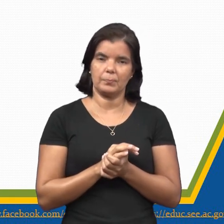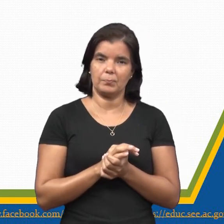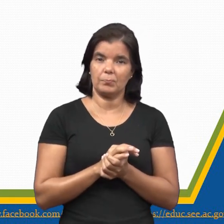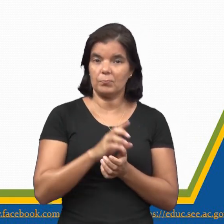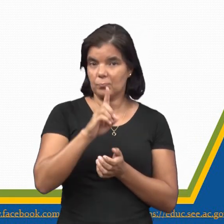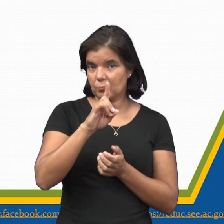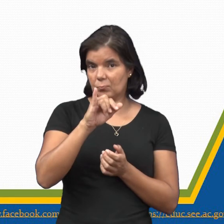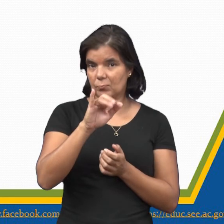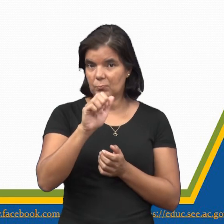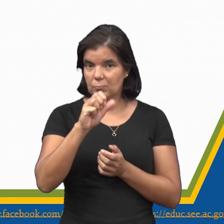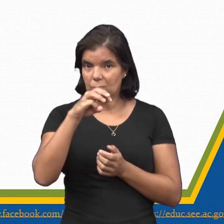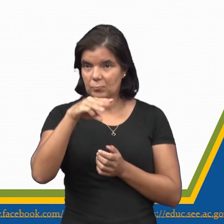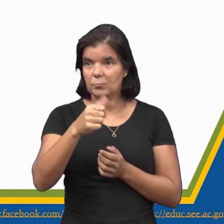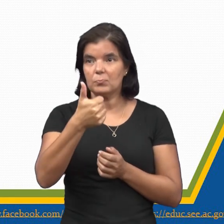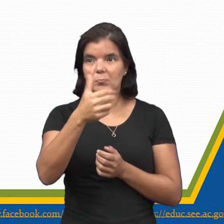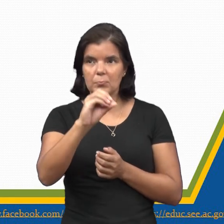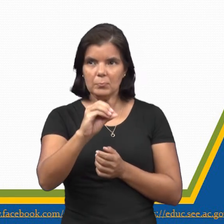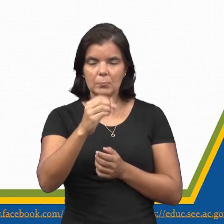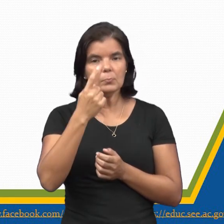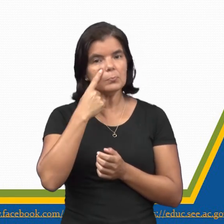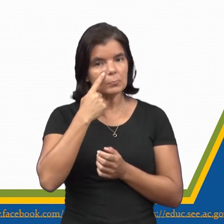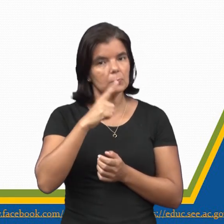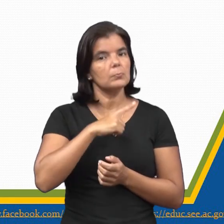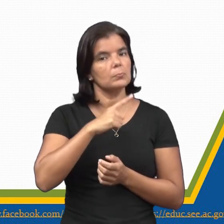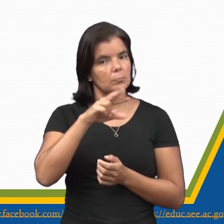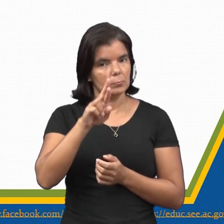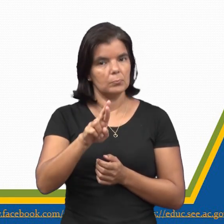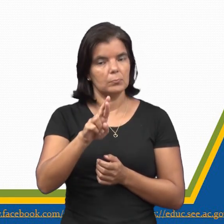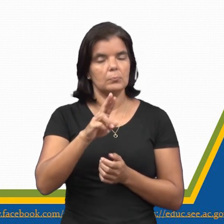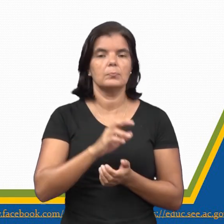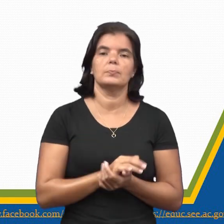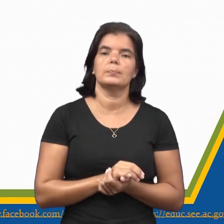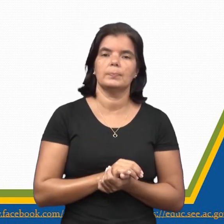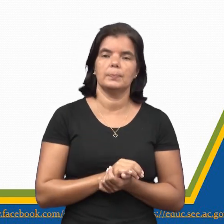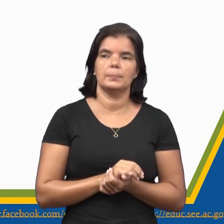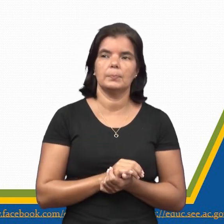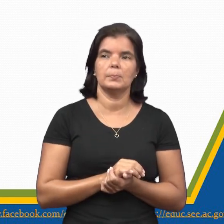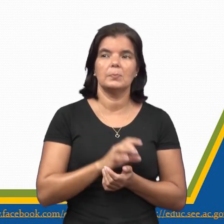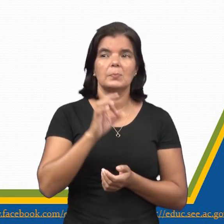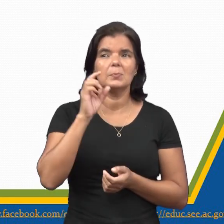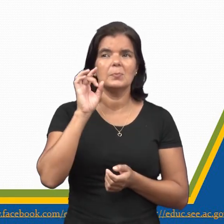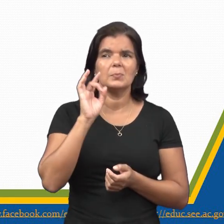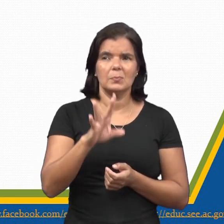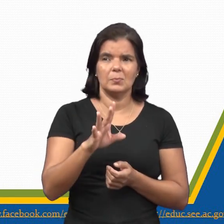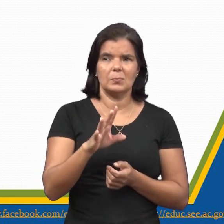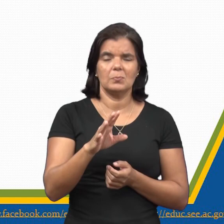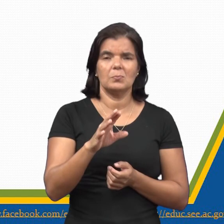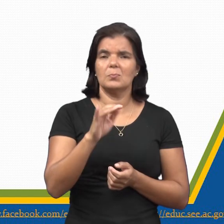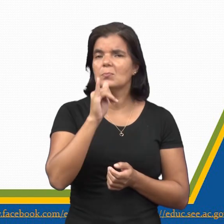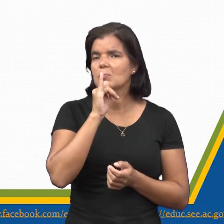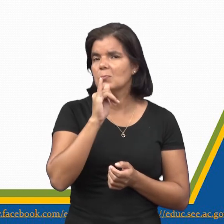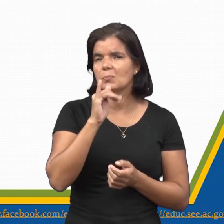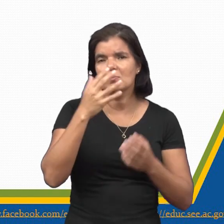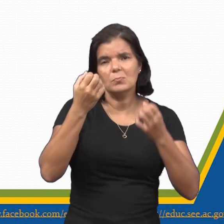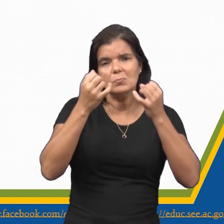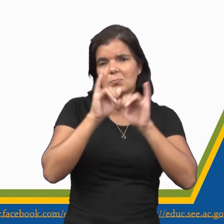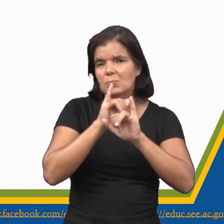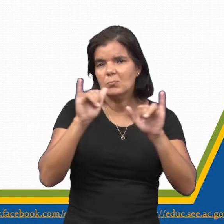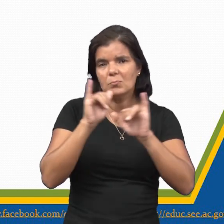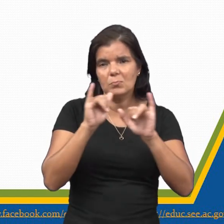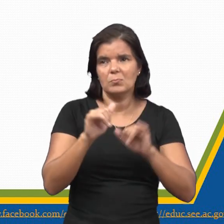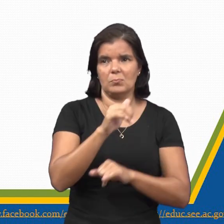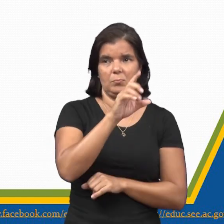o diâmetro mede 10 e eu tenho que obter o raio. Então é só manipular dados aqui, né? O diâmetro 10